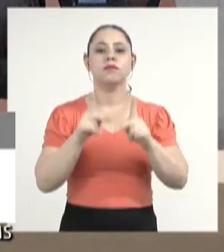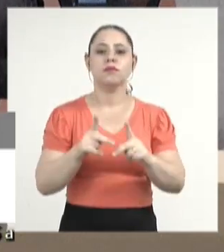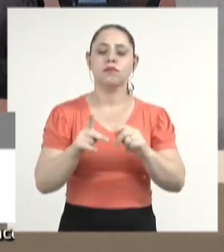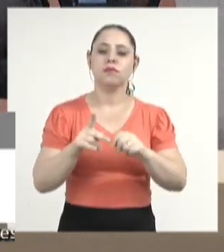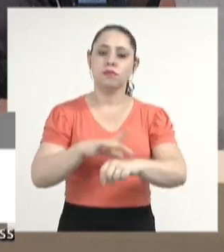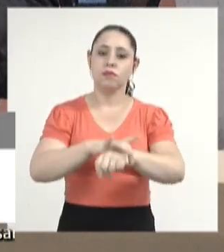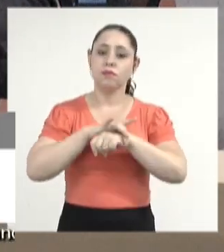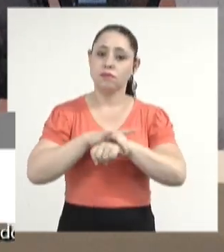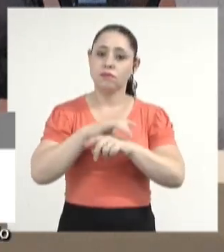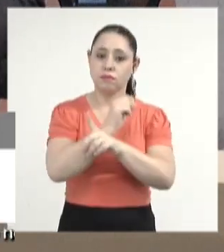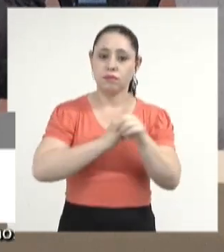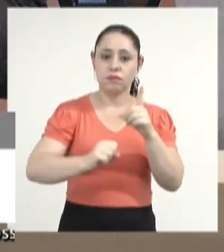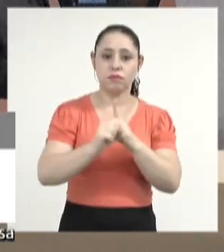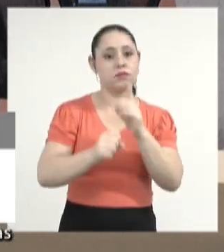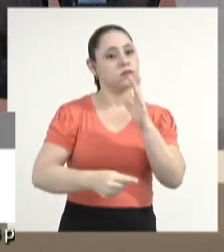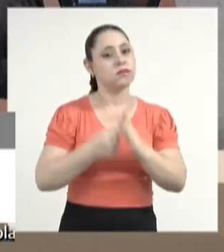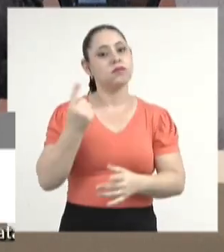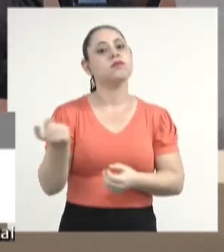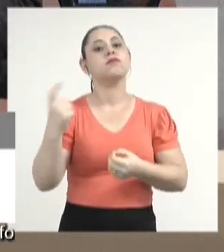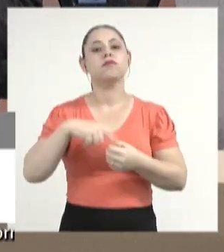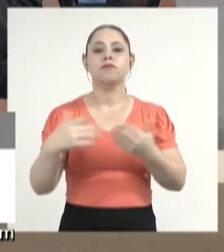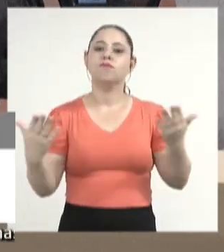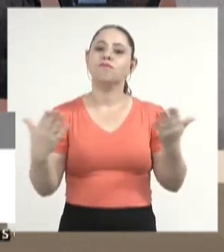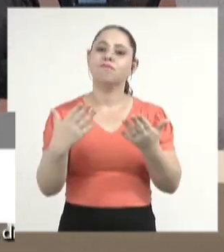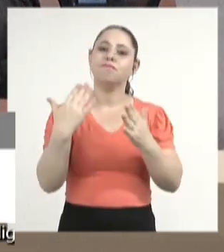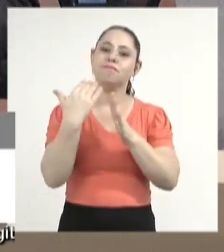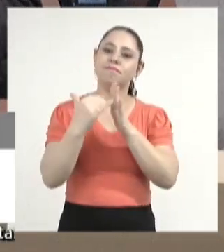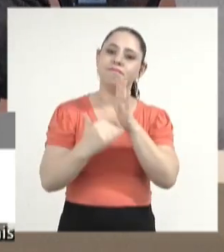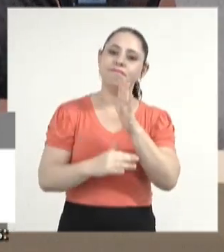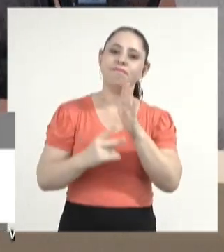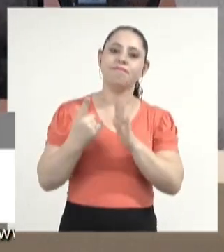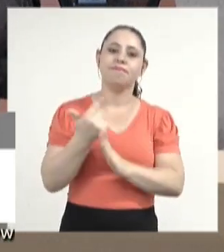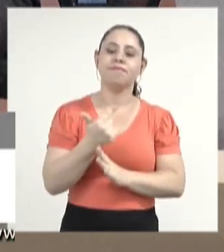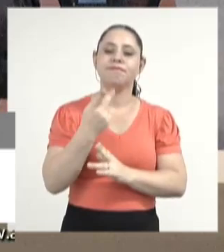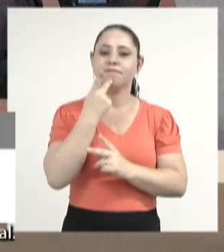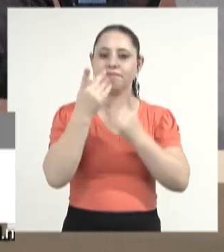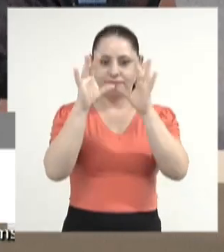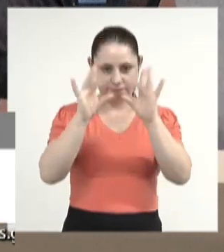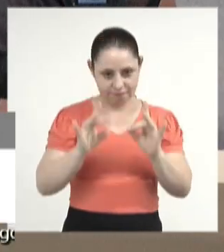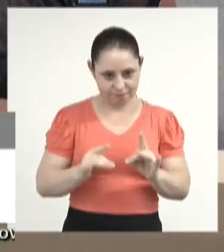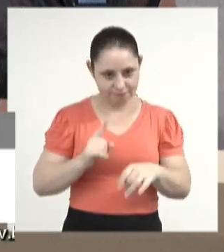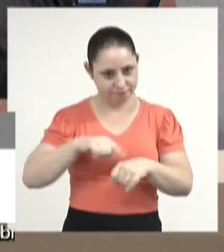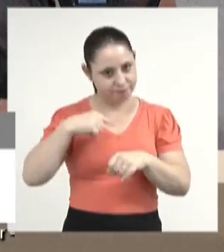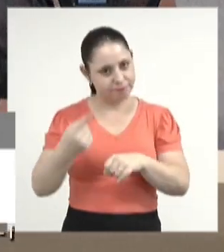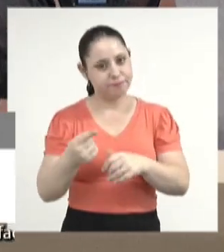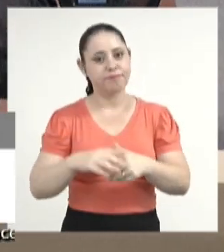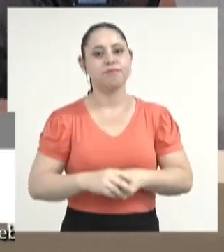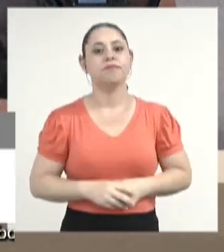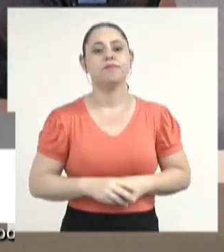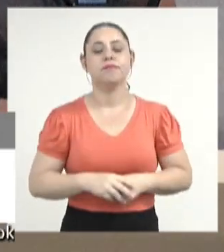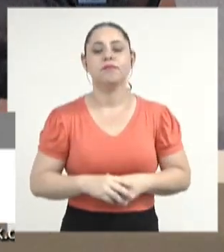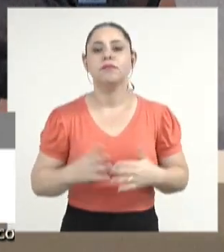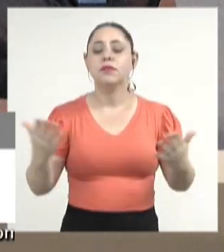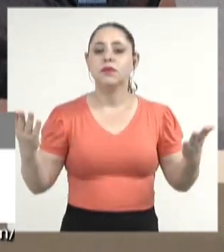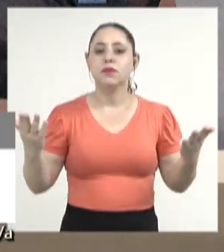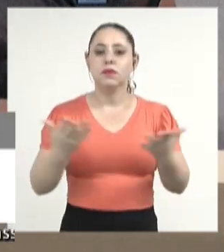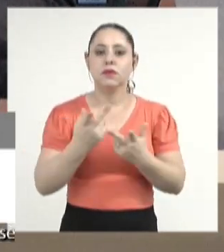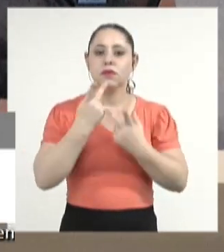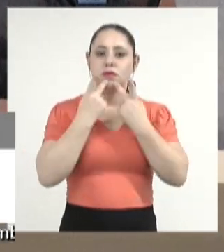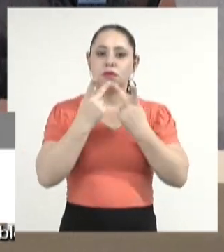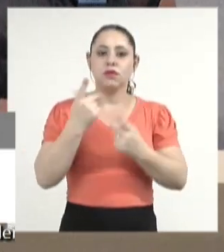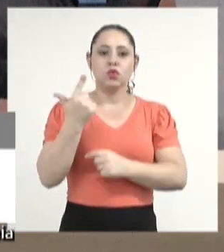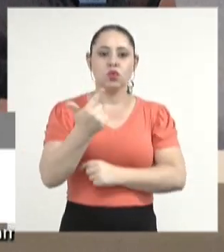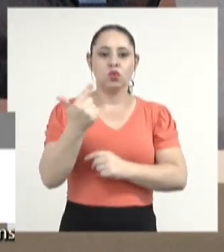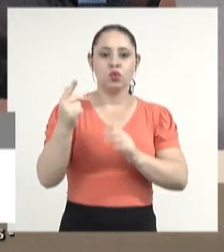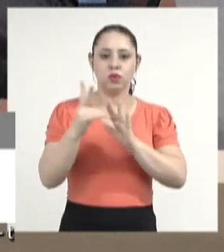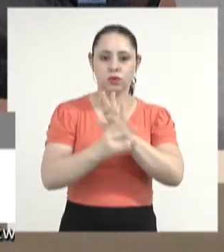Defesa Social. Como ele está em primeira, ele retorna para a pauta de hoje em segunda votação e a gente vai falar dele logo mais. Agora nós vamos falar de